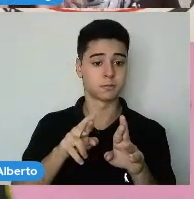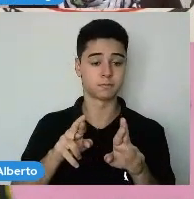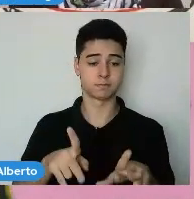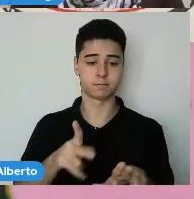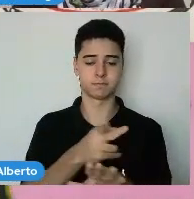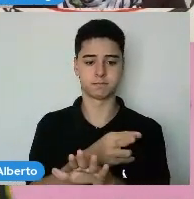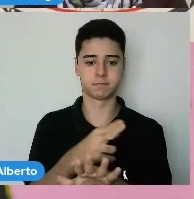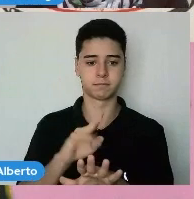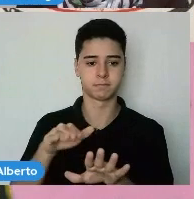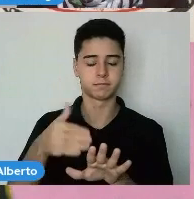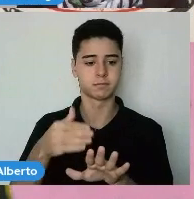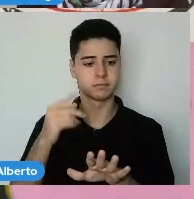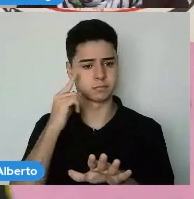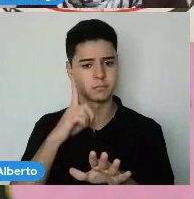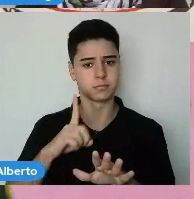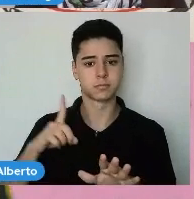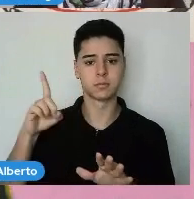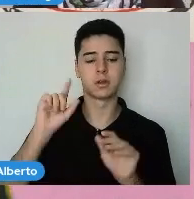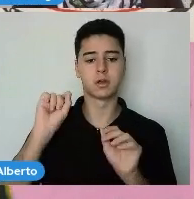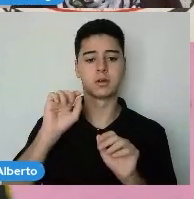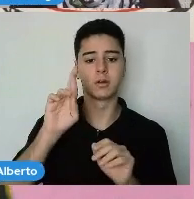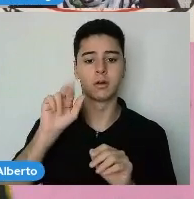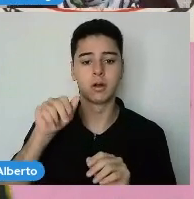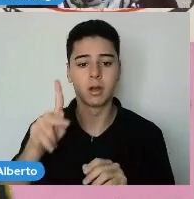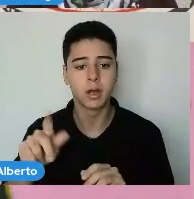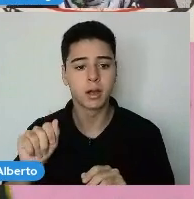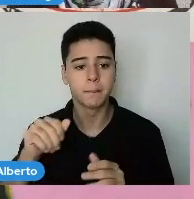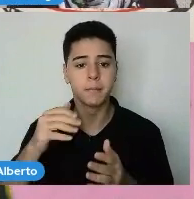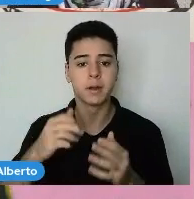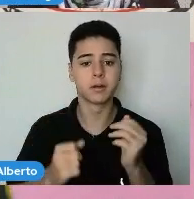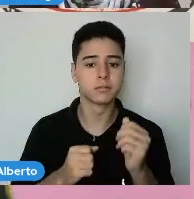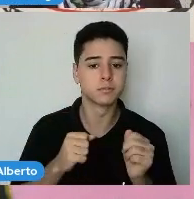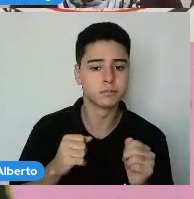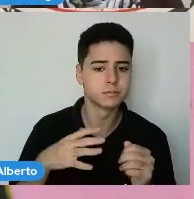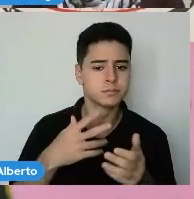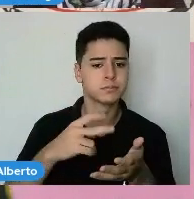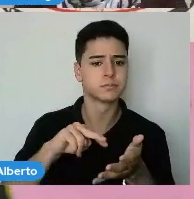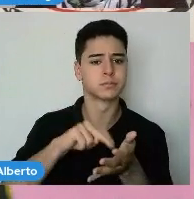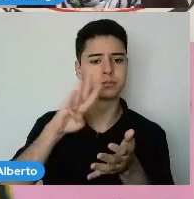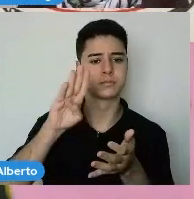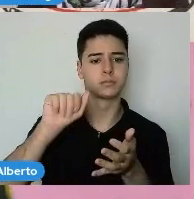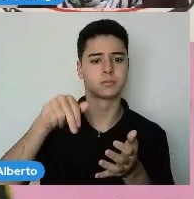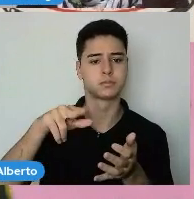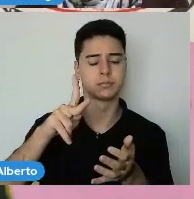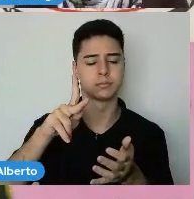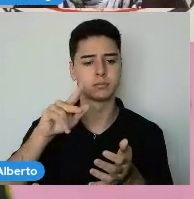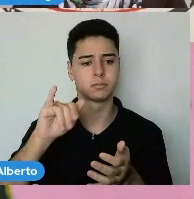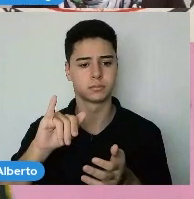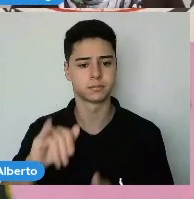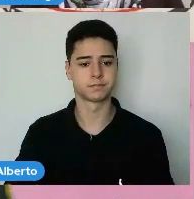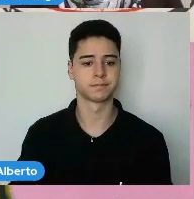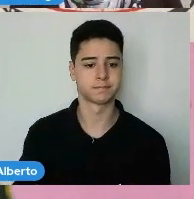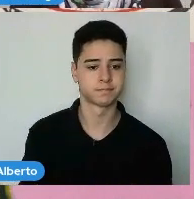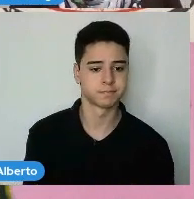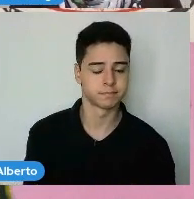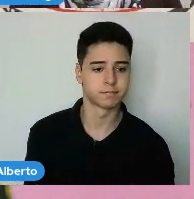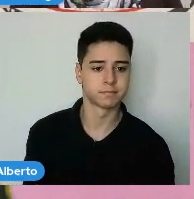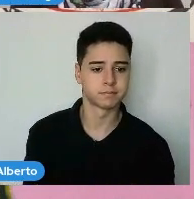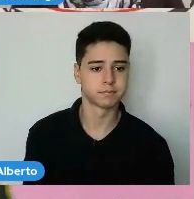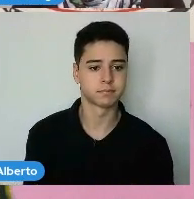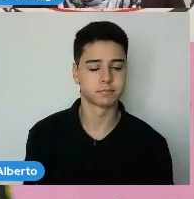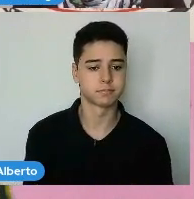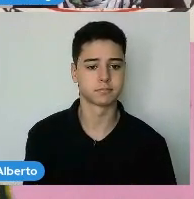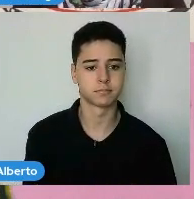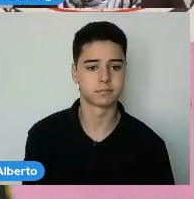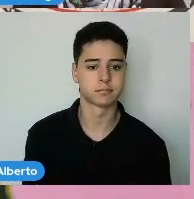Essa imagem à direita é o rato anarquista do Banksy, tá? Essa